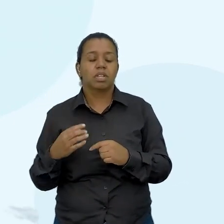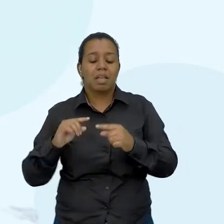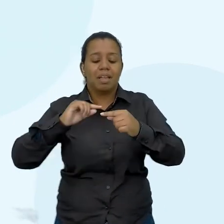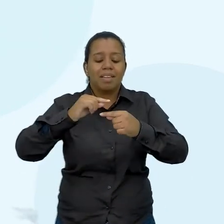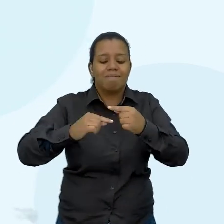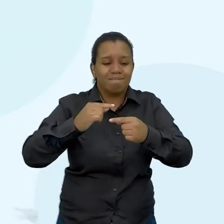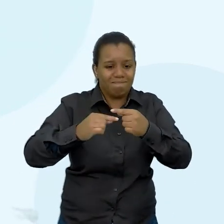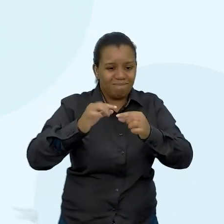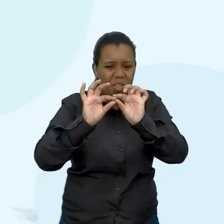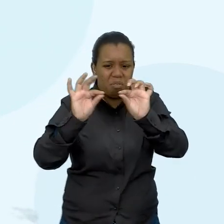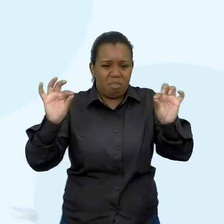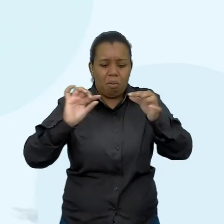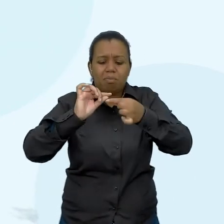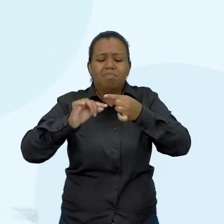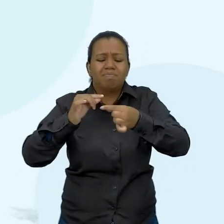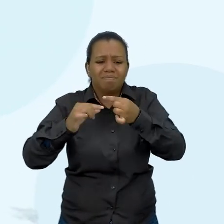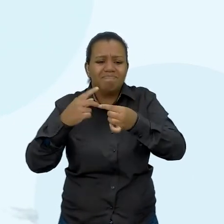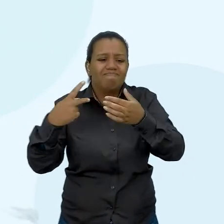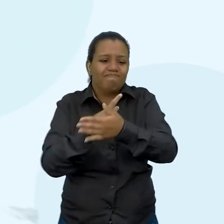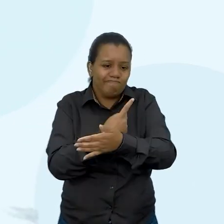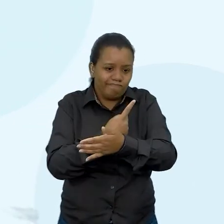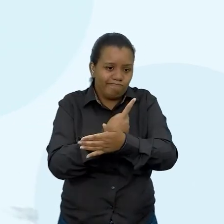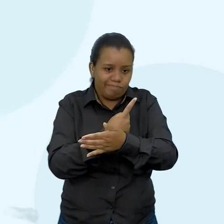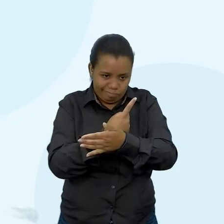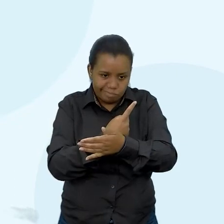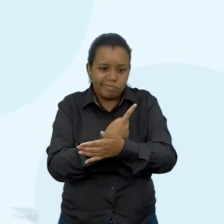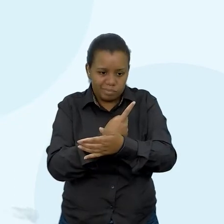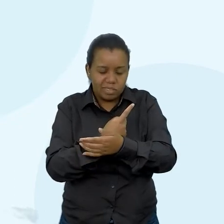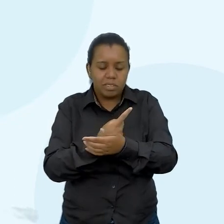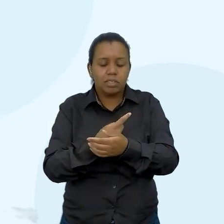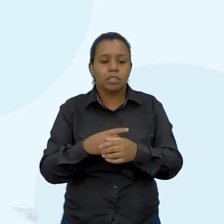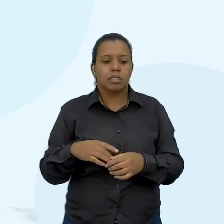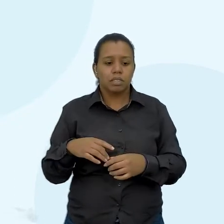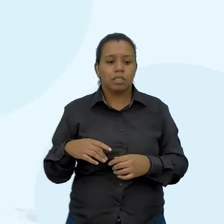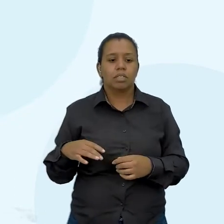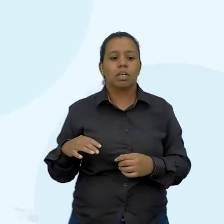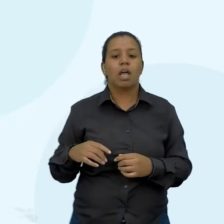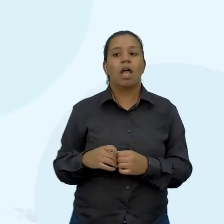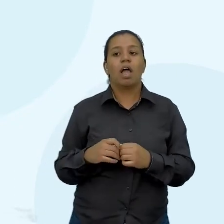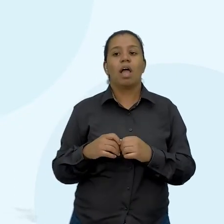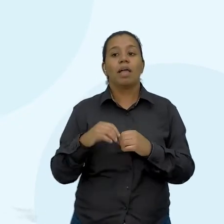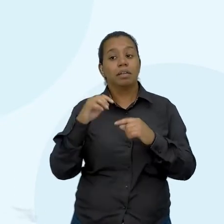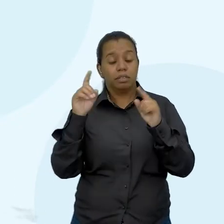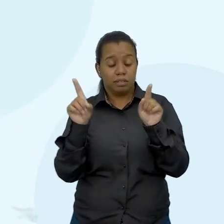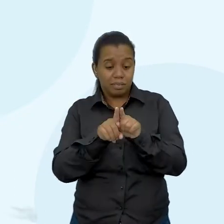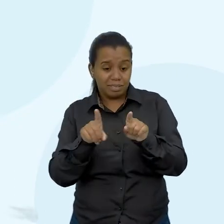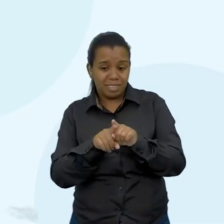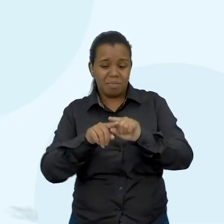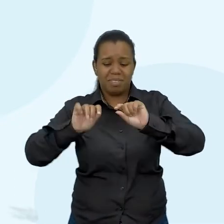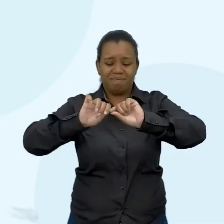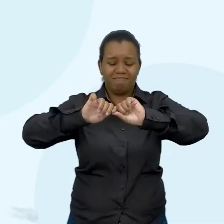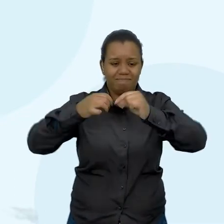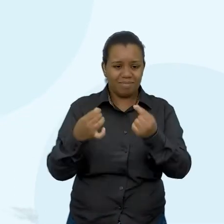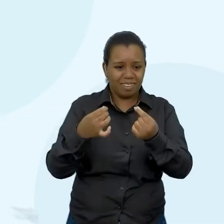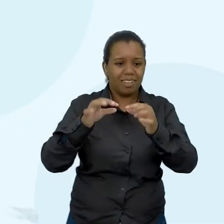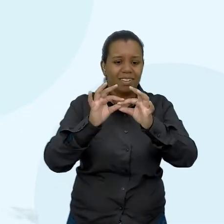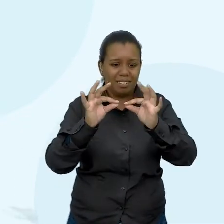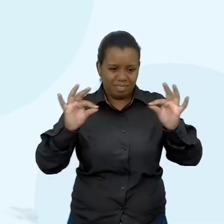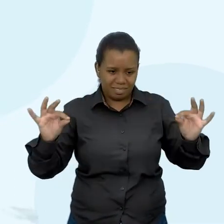emendas mal isoladas, né? Fazer essas gambiarras que a gente faz. Isolação quebradiça, quando você